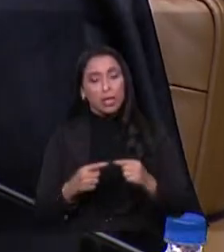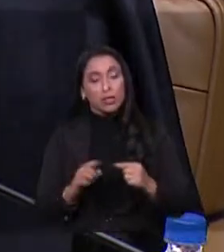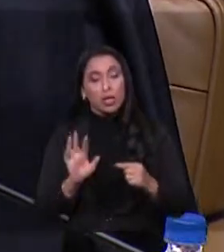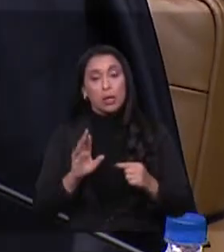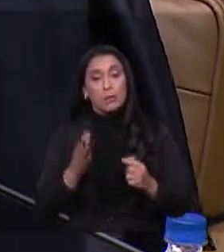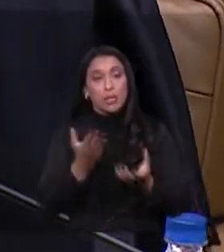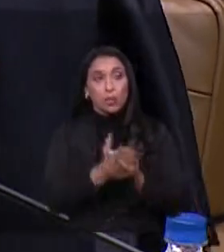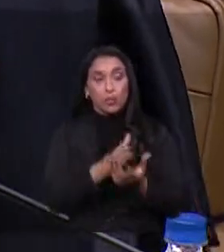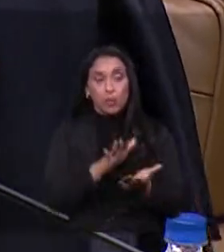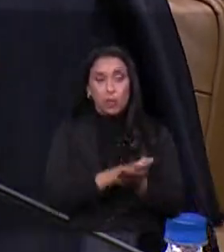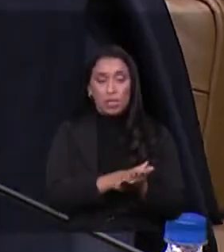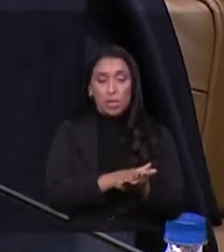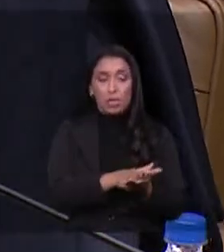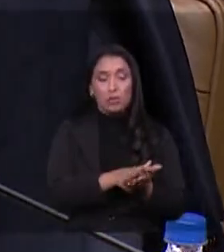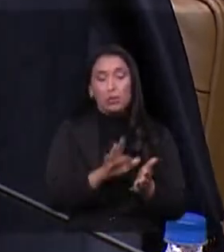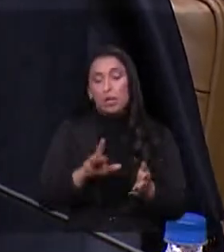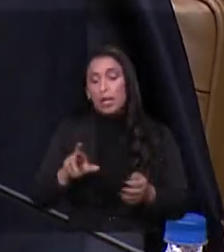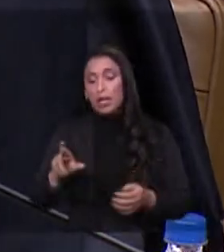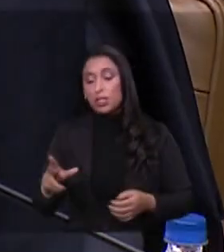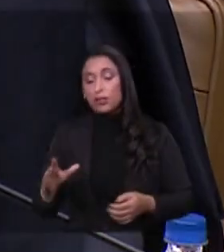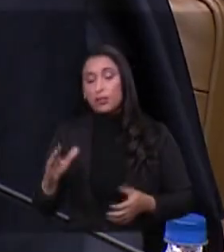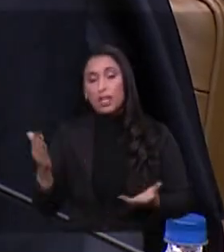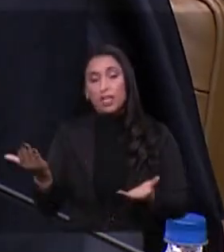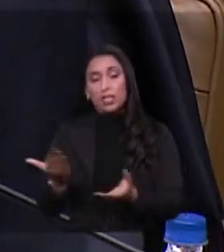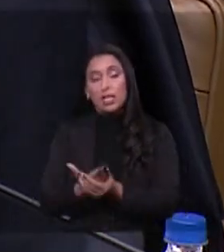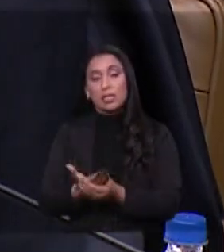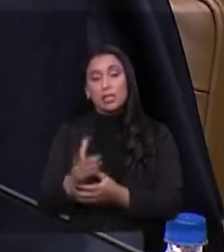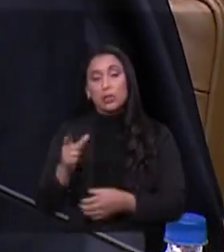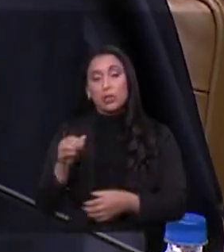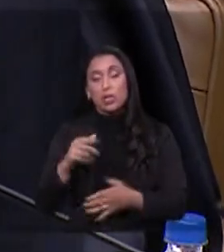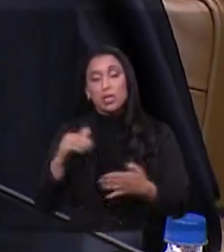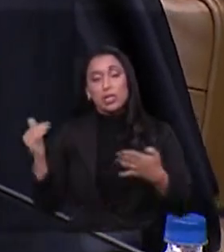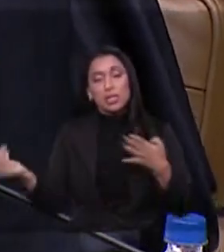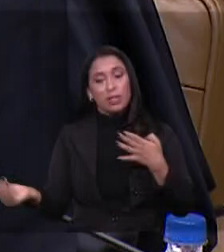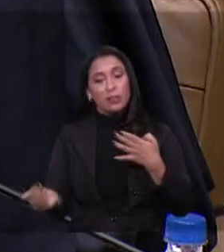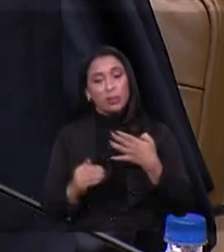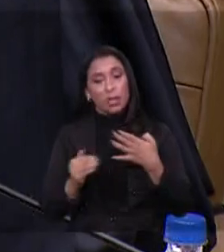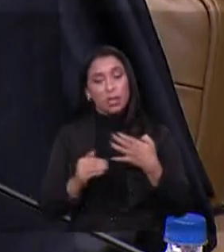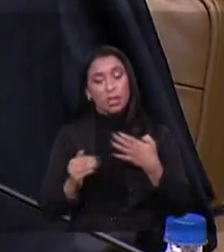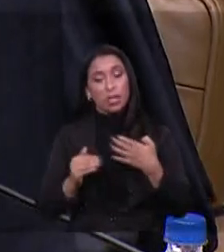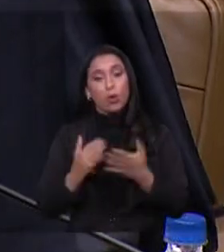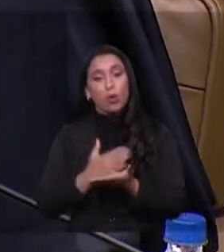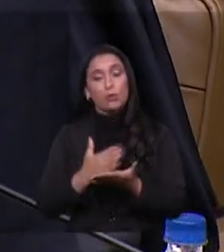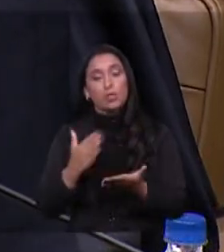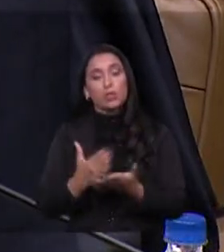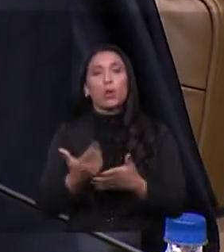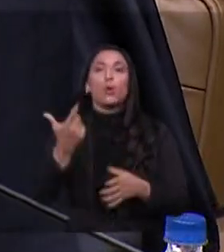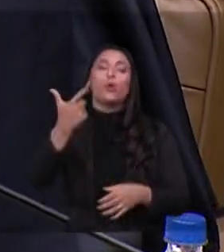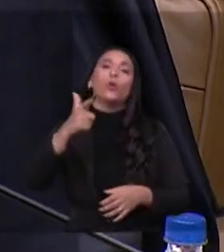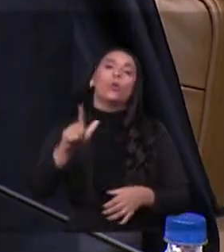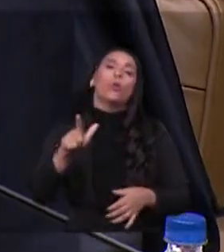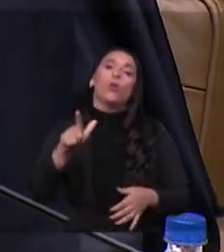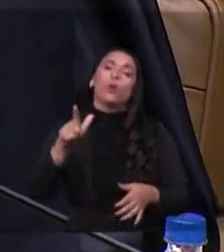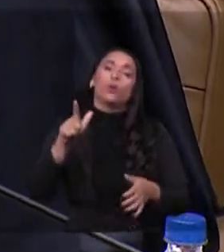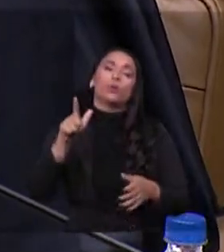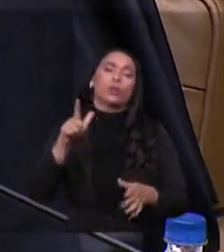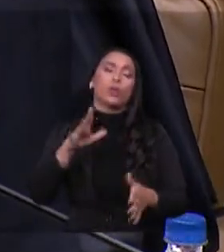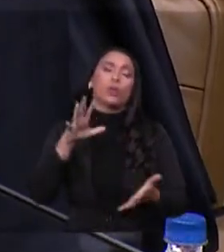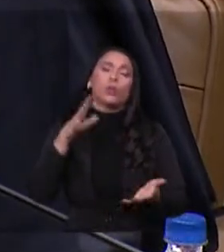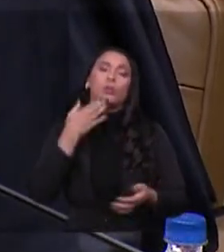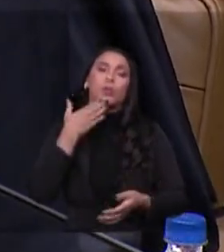conexão processual entre esta demanda e ação civil originária, que iniciou-se com uma outra reintegração de